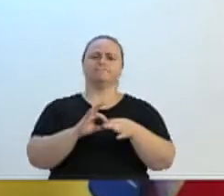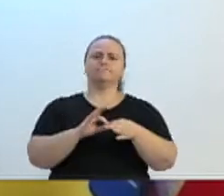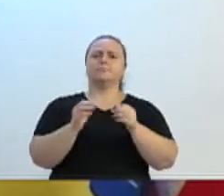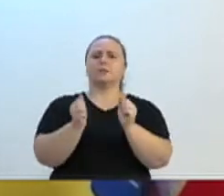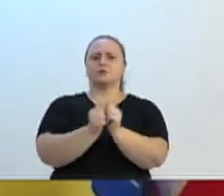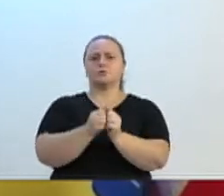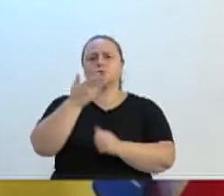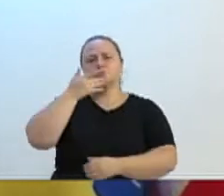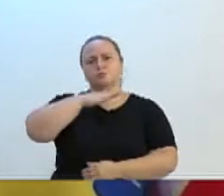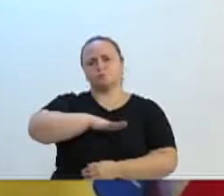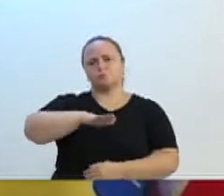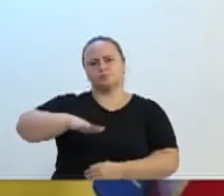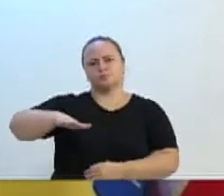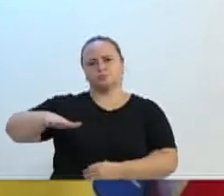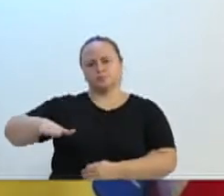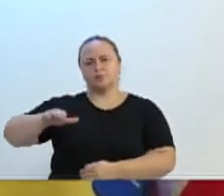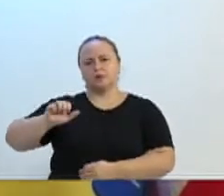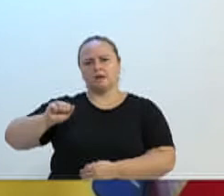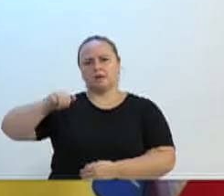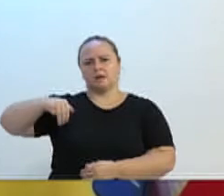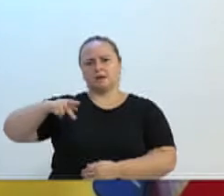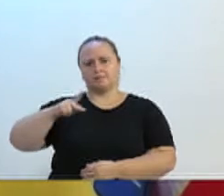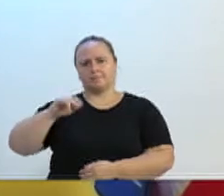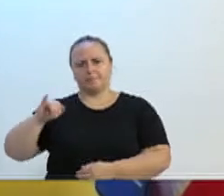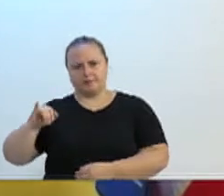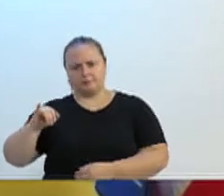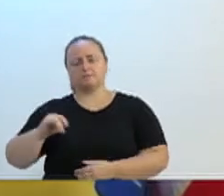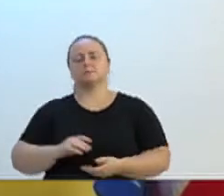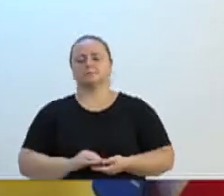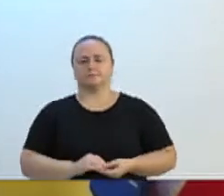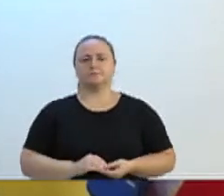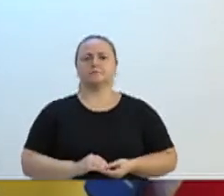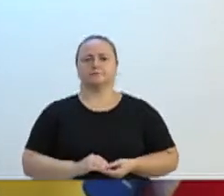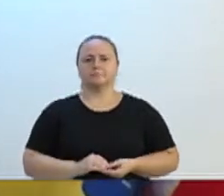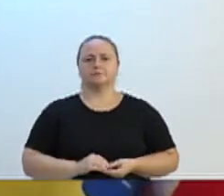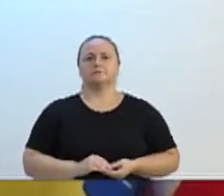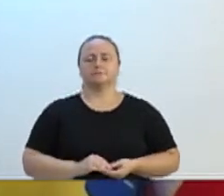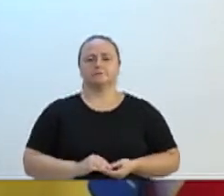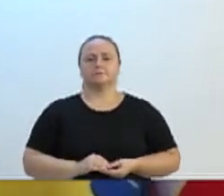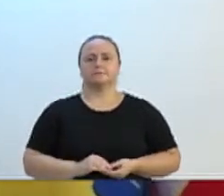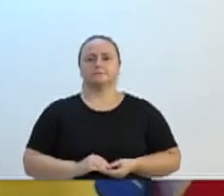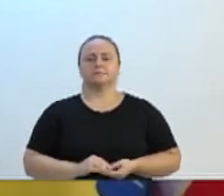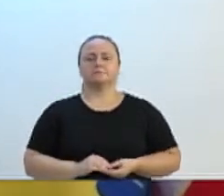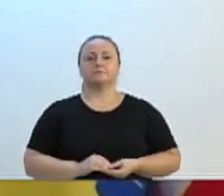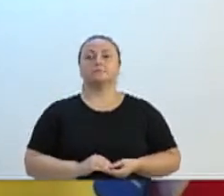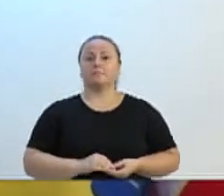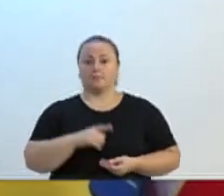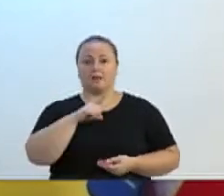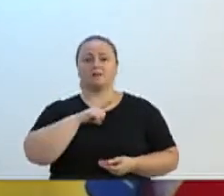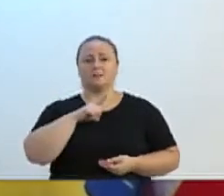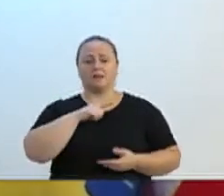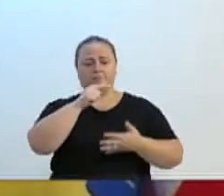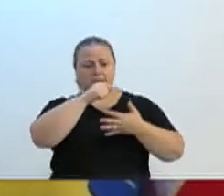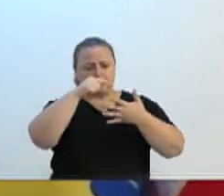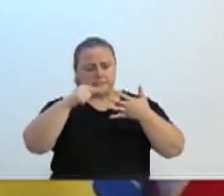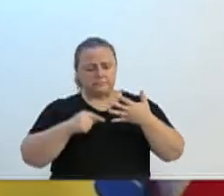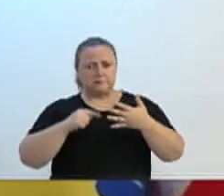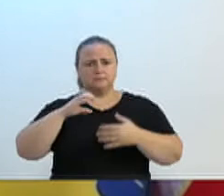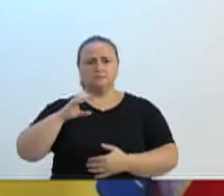das escolas da AMP, da educação infantil. Muitas questões colocadas aqui pela professora Cristiane